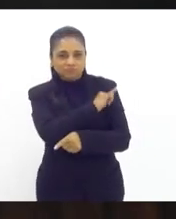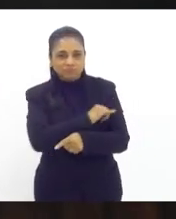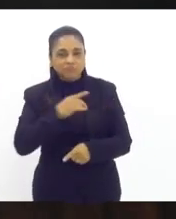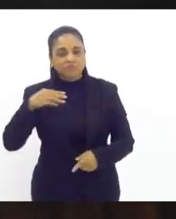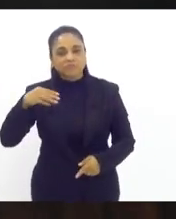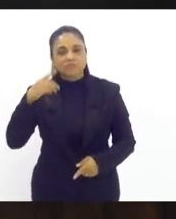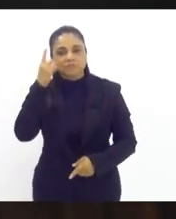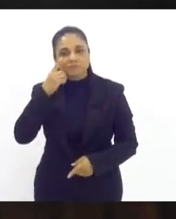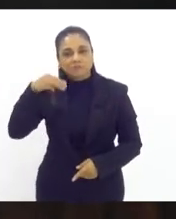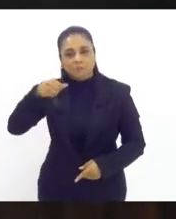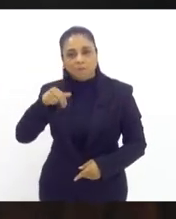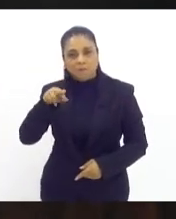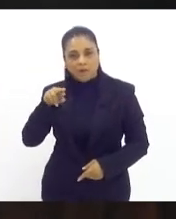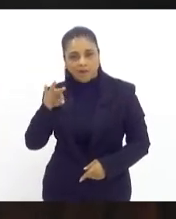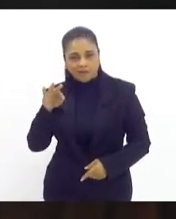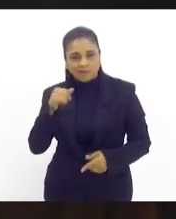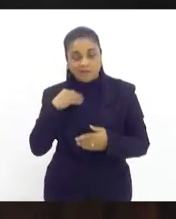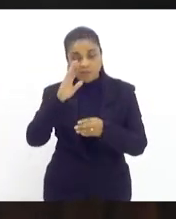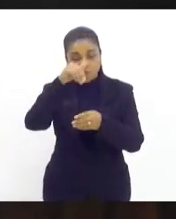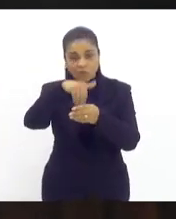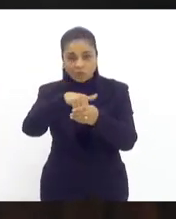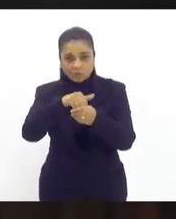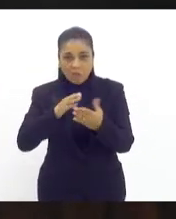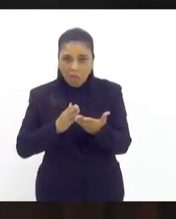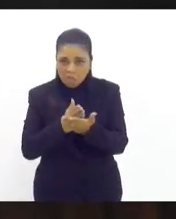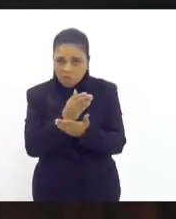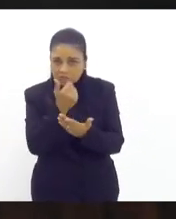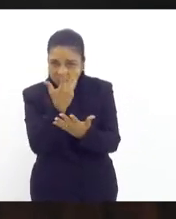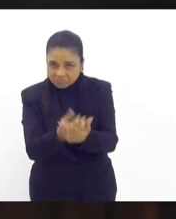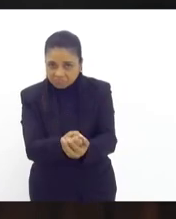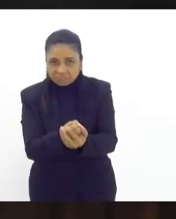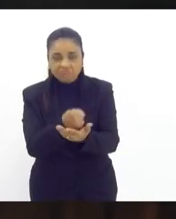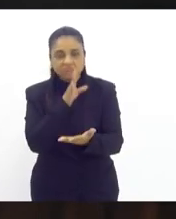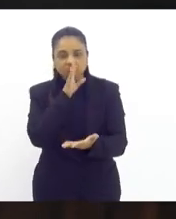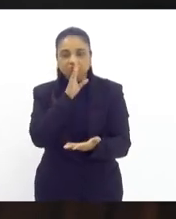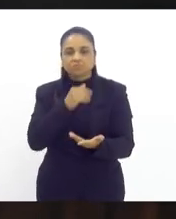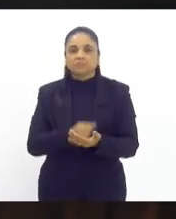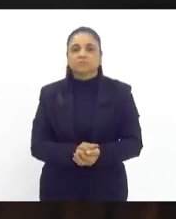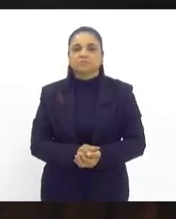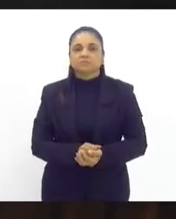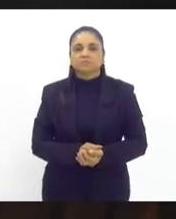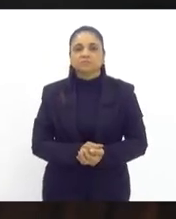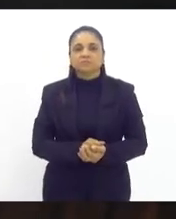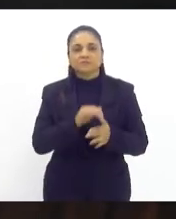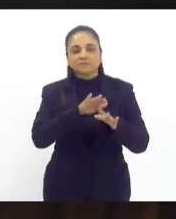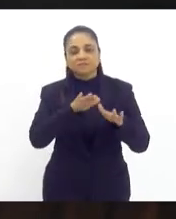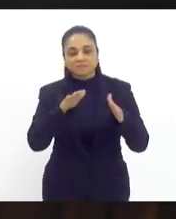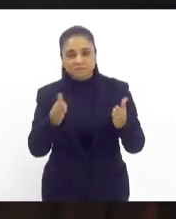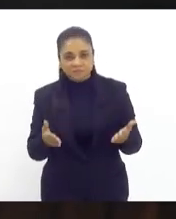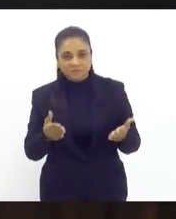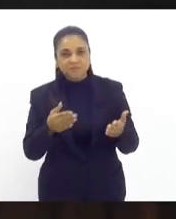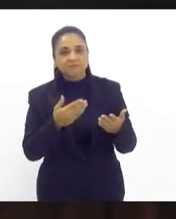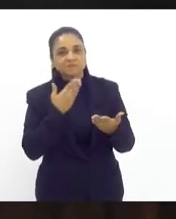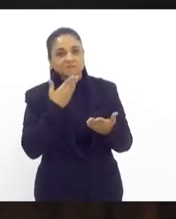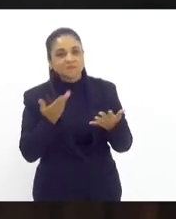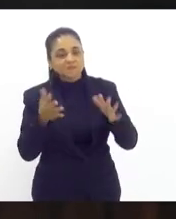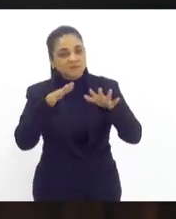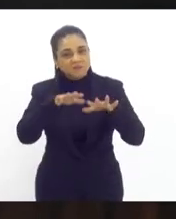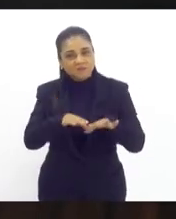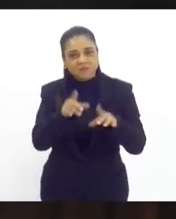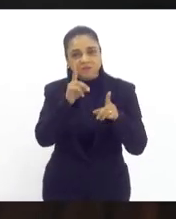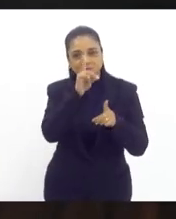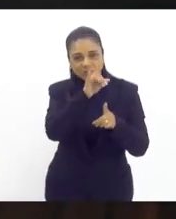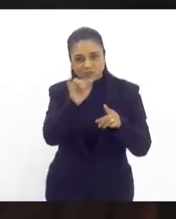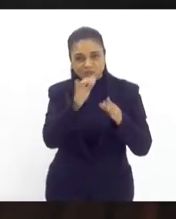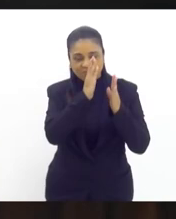Marta Rocha em votação aqueles que a própria permanes Como estão aprovado a sobre a mesa requer inclusão do dia